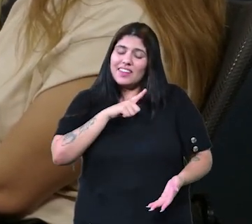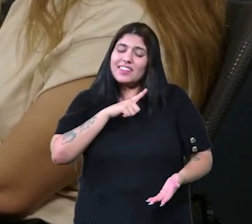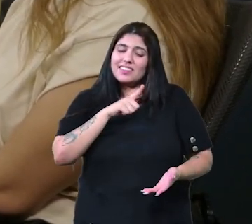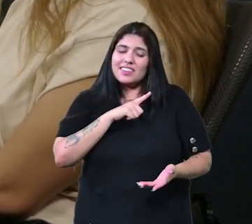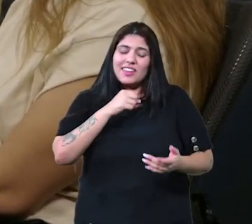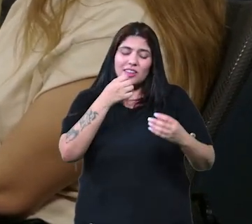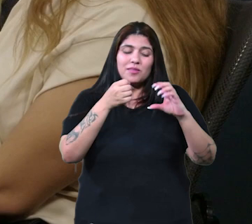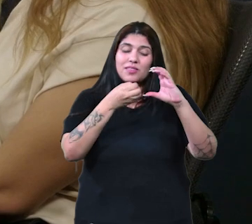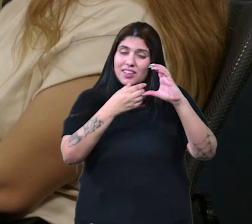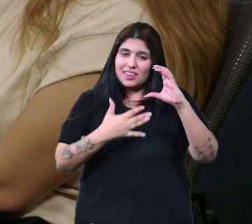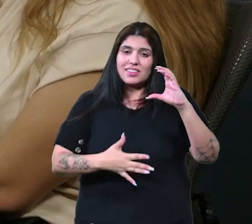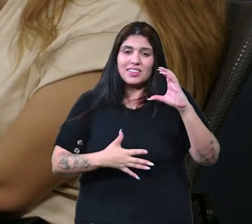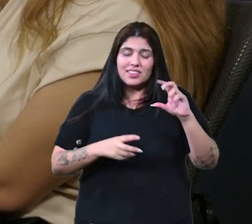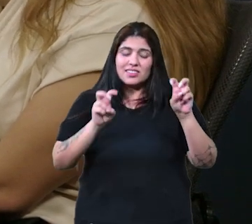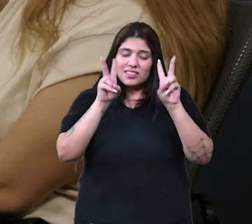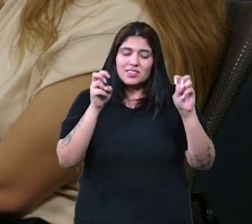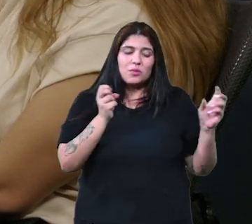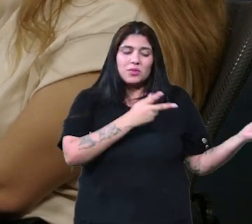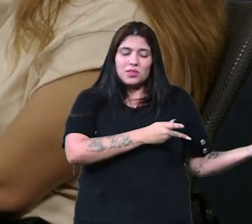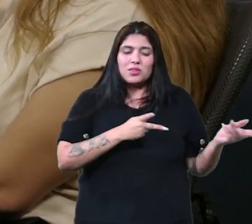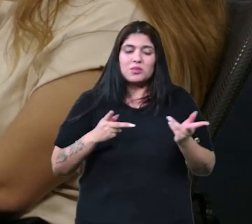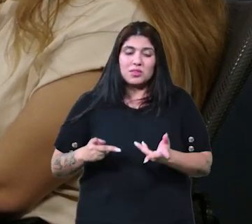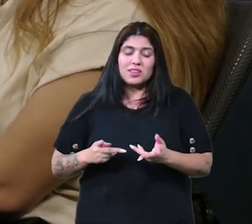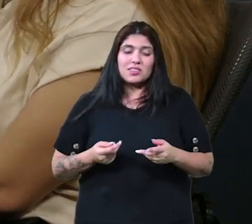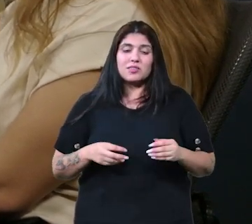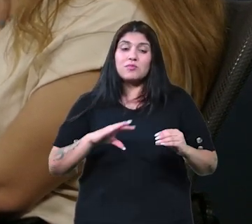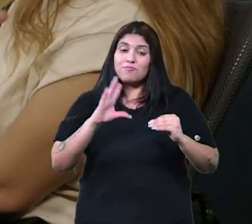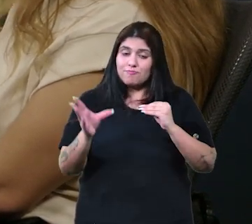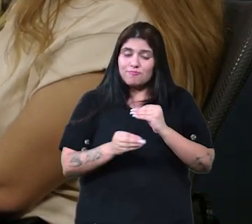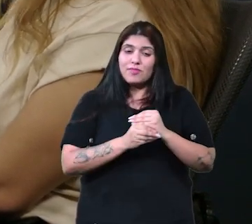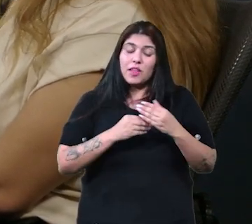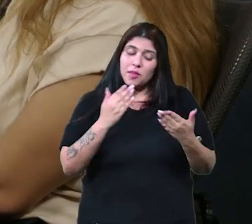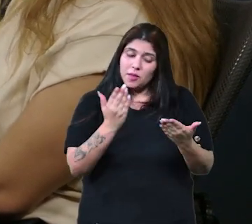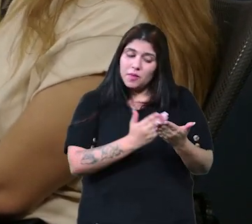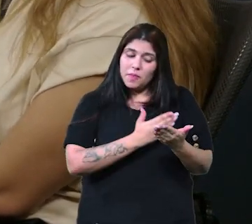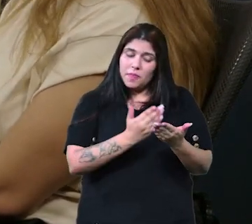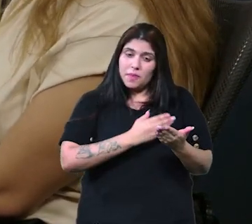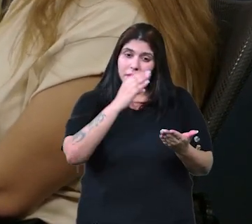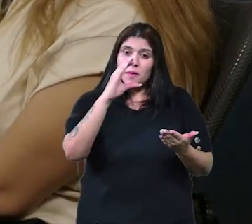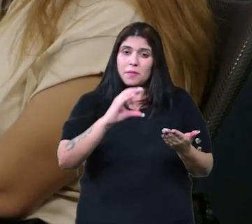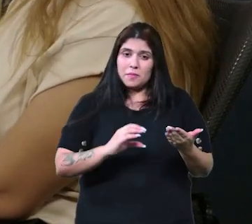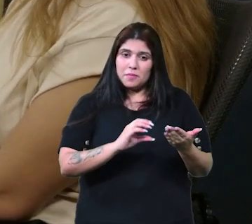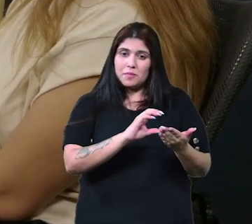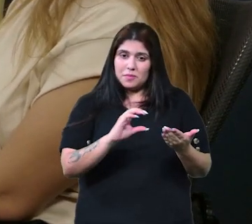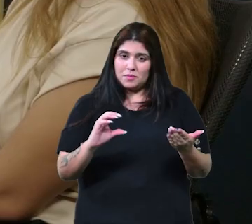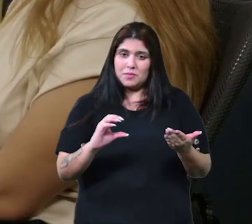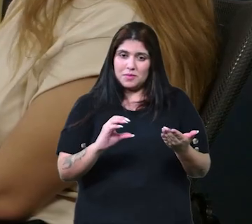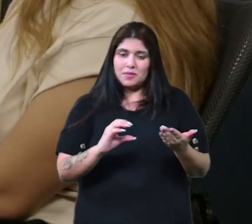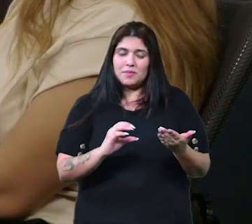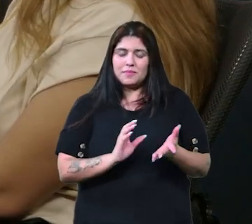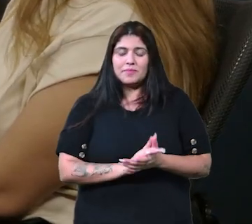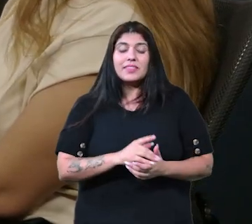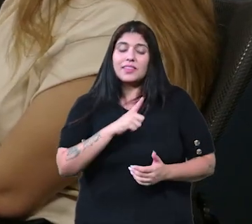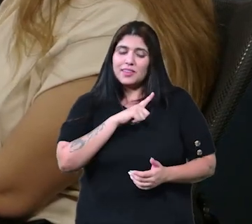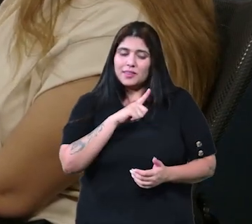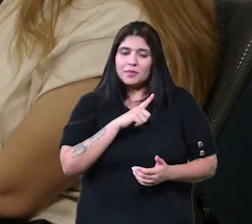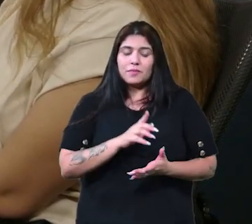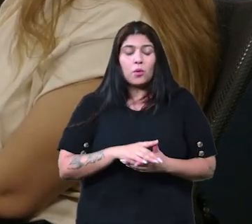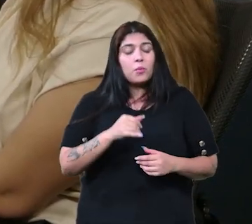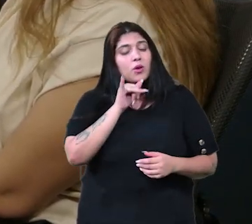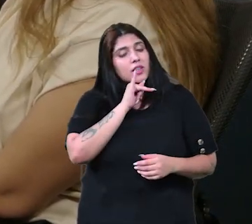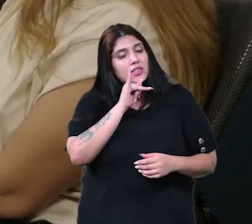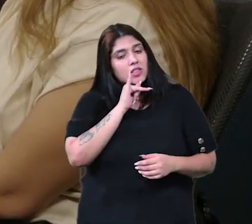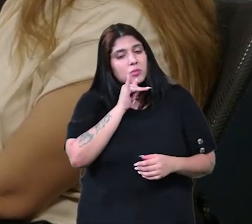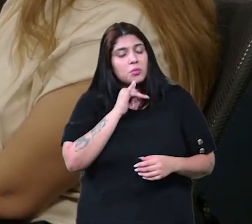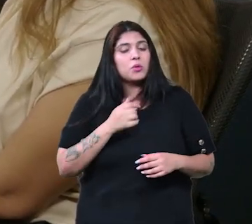Né? Então, a gente vê que tem muita relação com esse amor ao próximo, a essa servidão. Então, quem trabalha, por exemplo, na hotelaria, a Maria Clara pode,